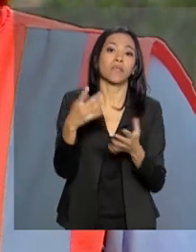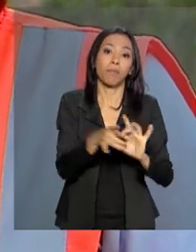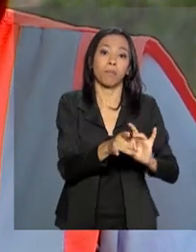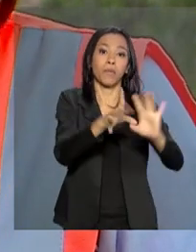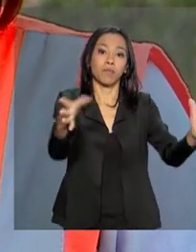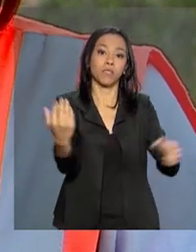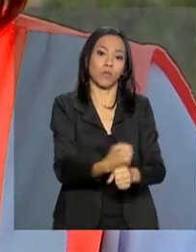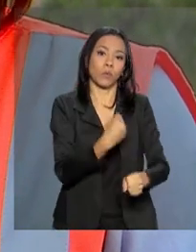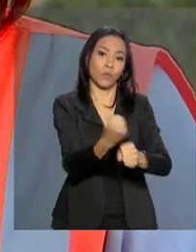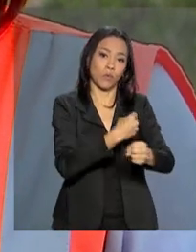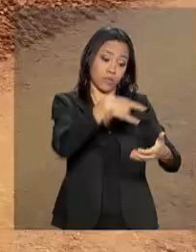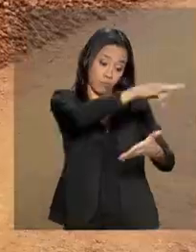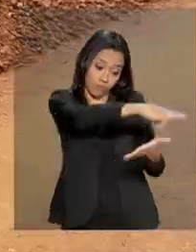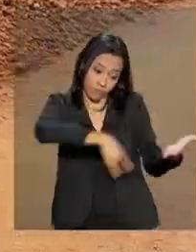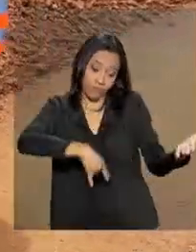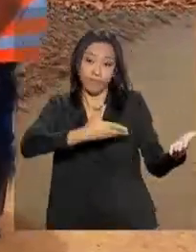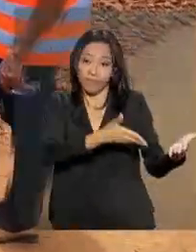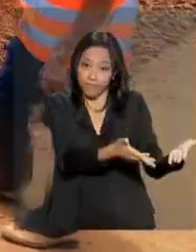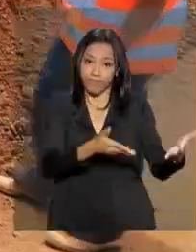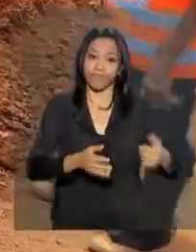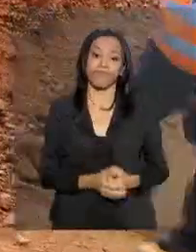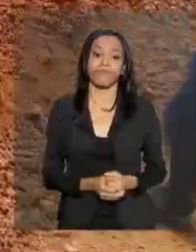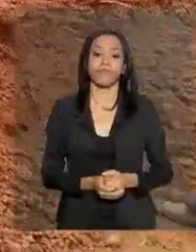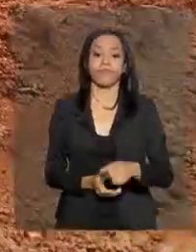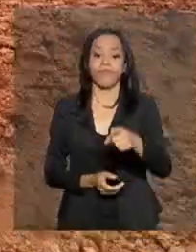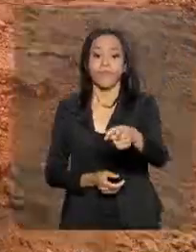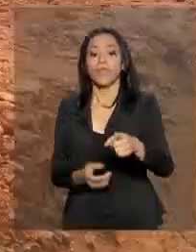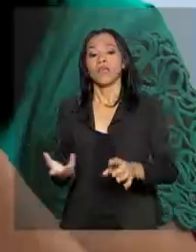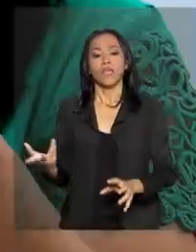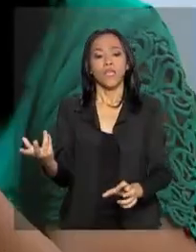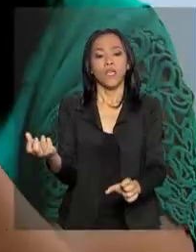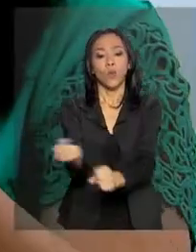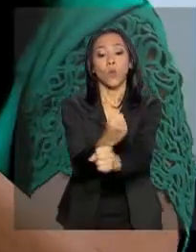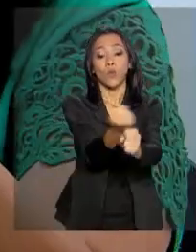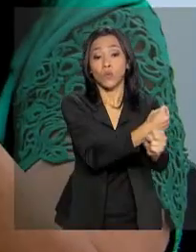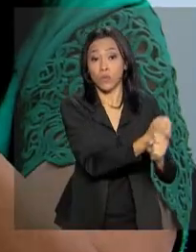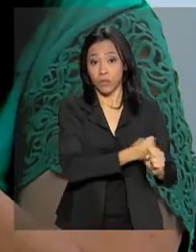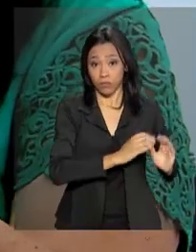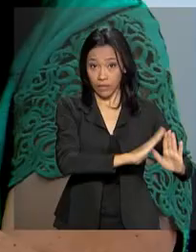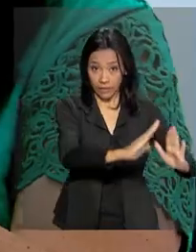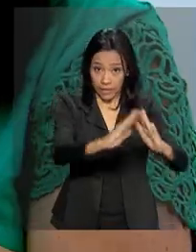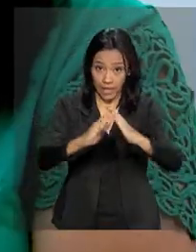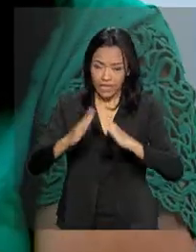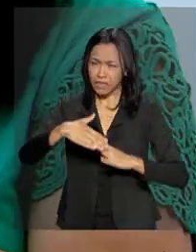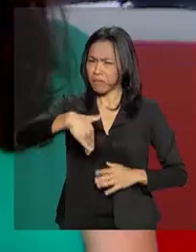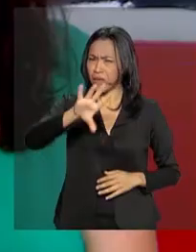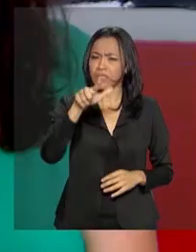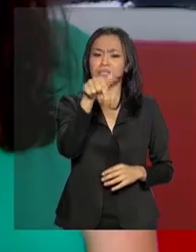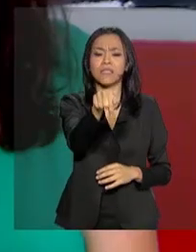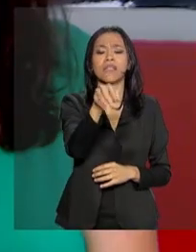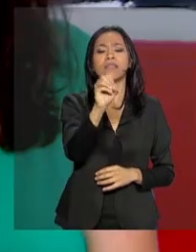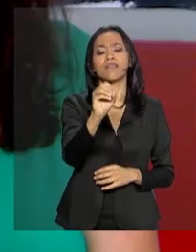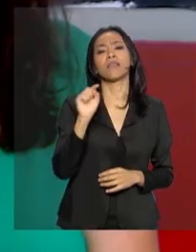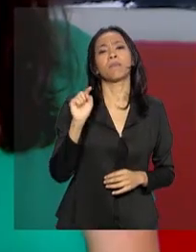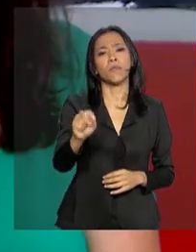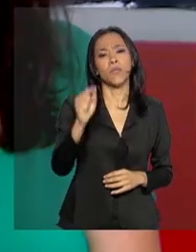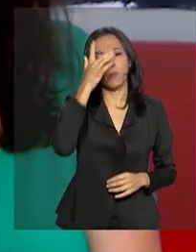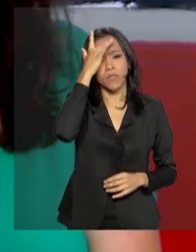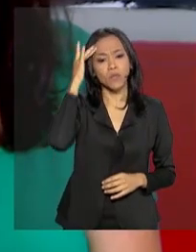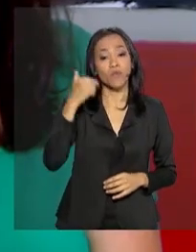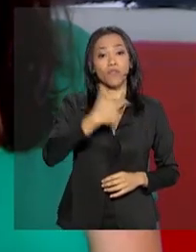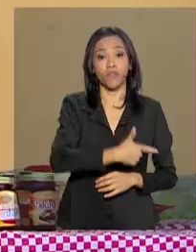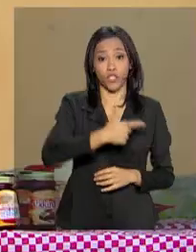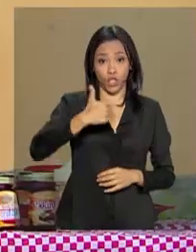que é ambiental e urbanístico. E além da reconstrução das casas, mais de 70 mil pessoas, cerca de 21